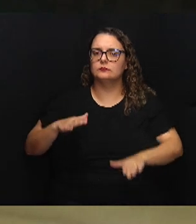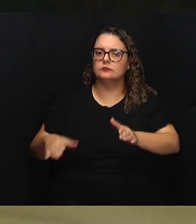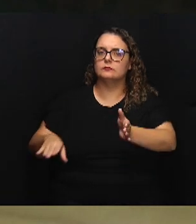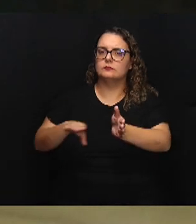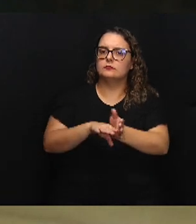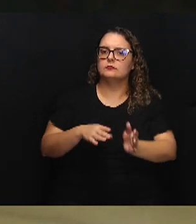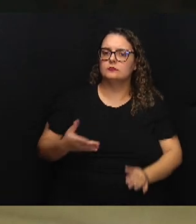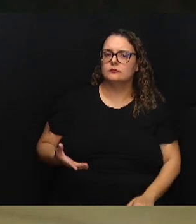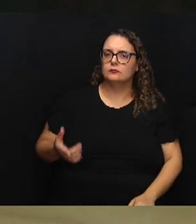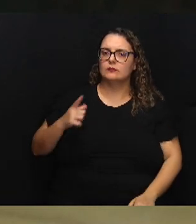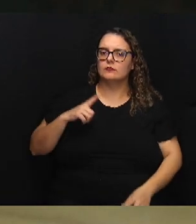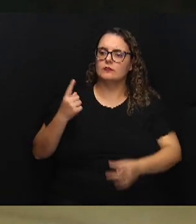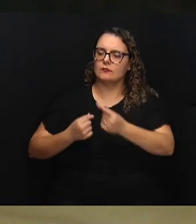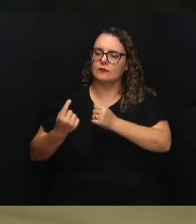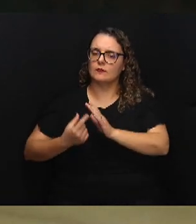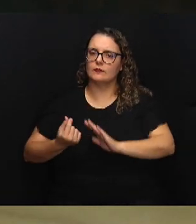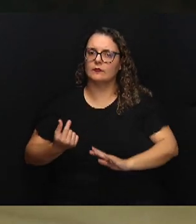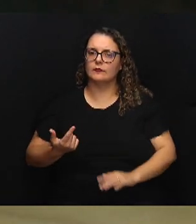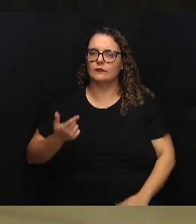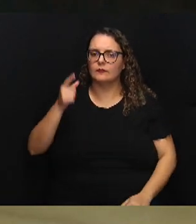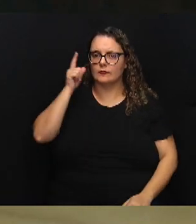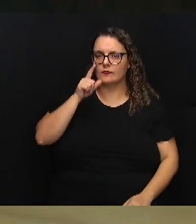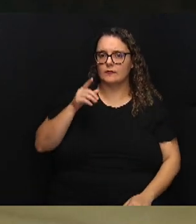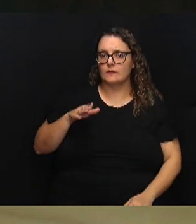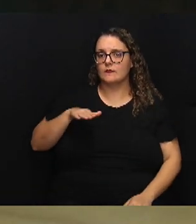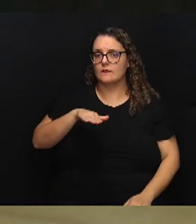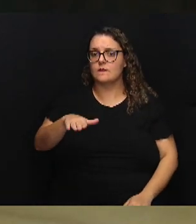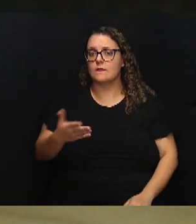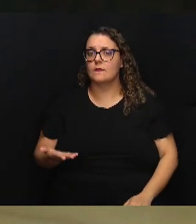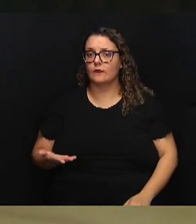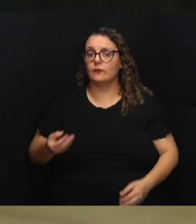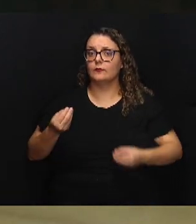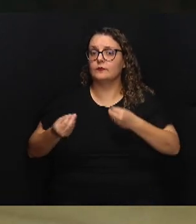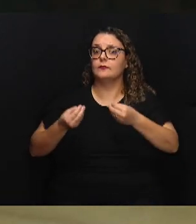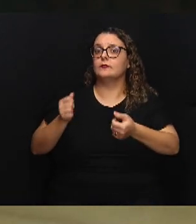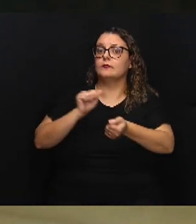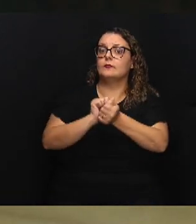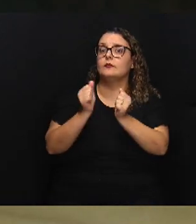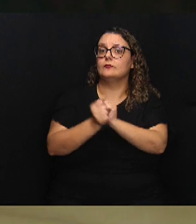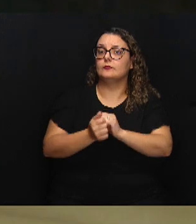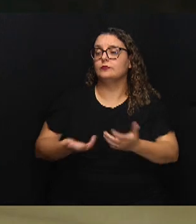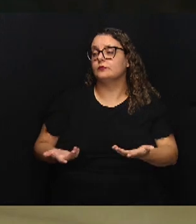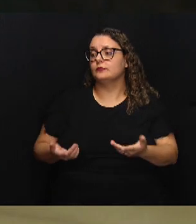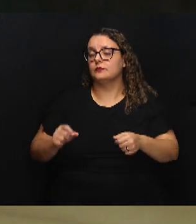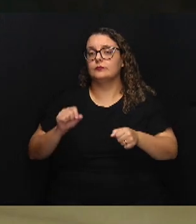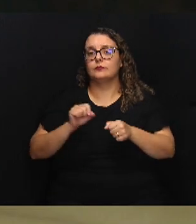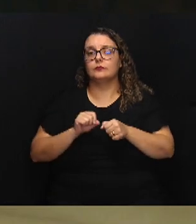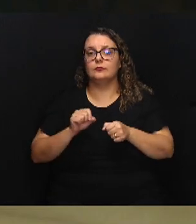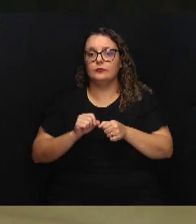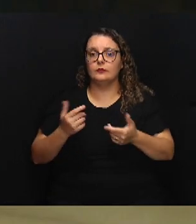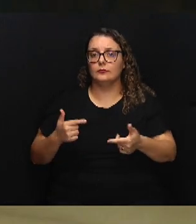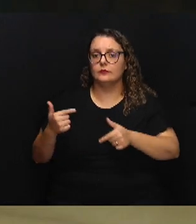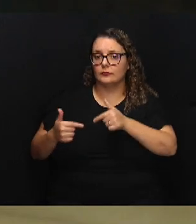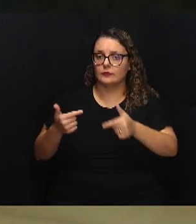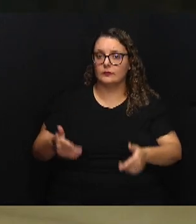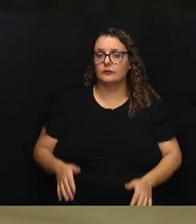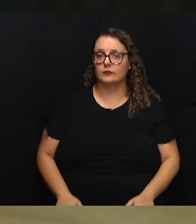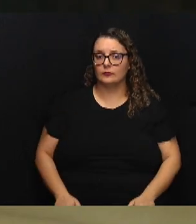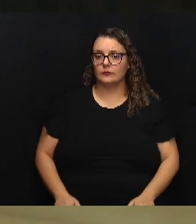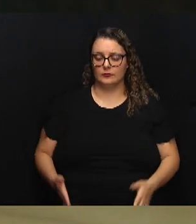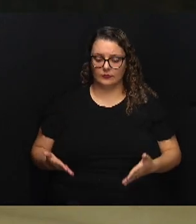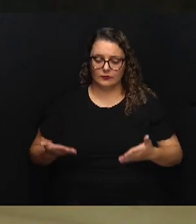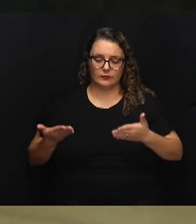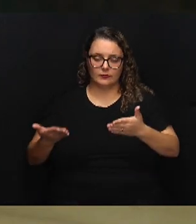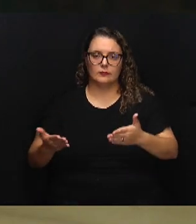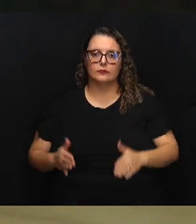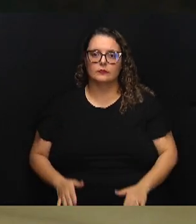eu tenho esse orçamento, para onde eu consigo ir com isso? Como é que vocês se adaptaram assim para poder fazer esse trabalho, para